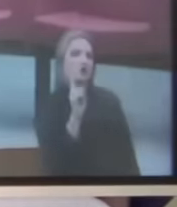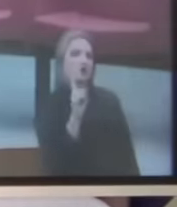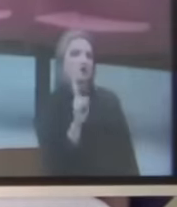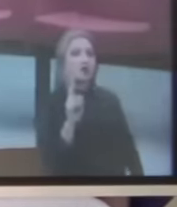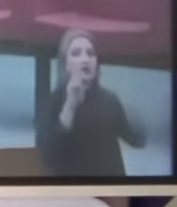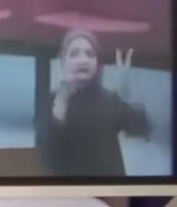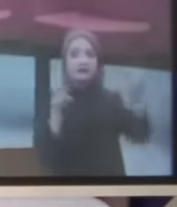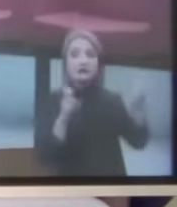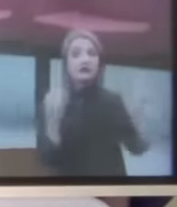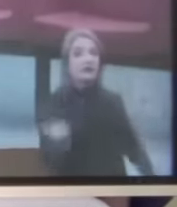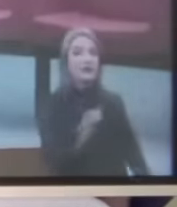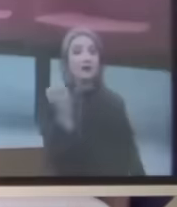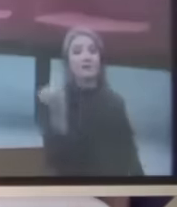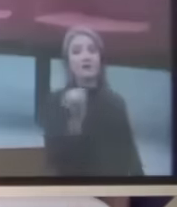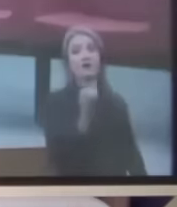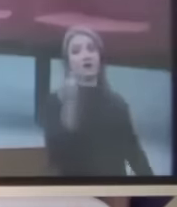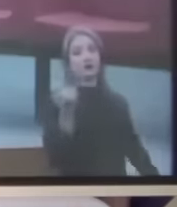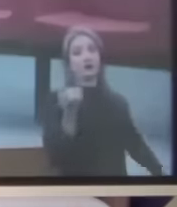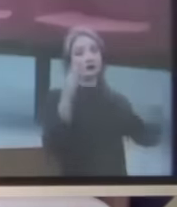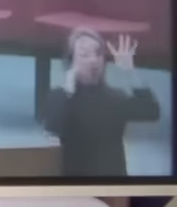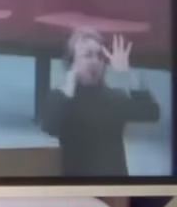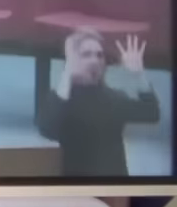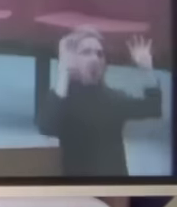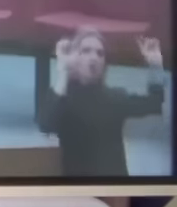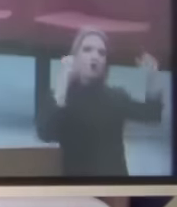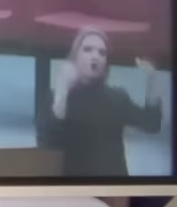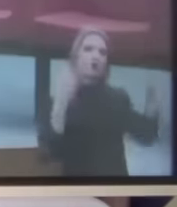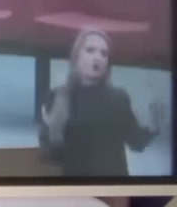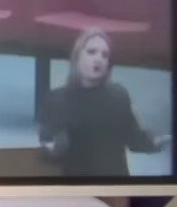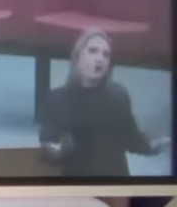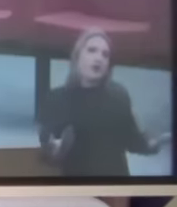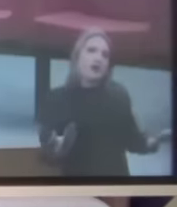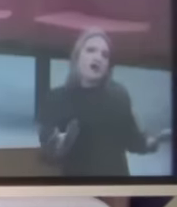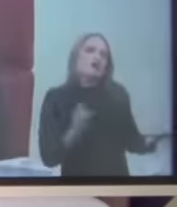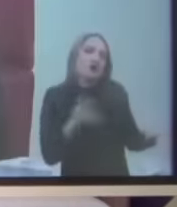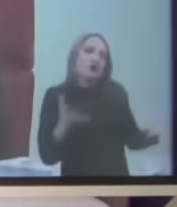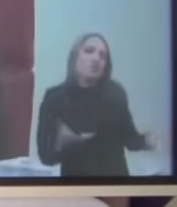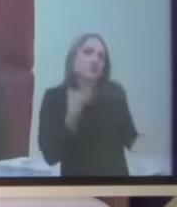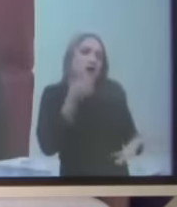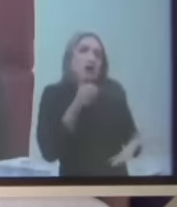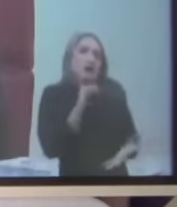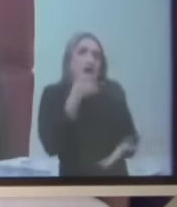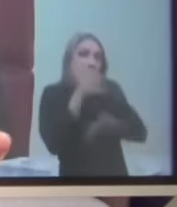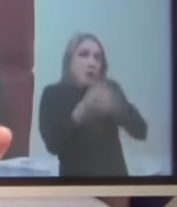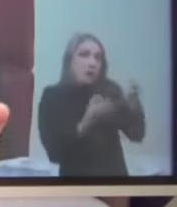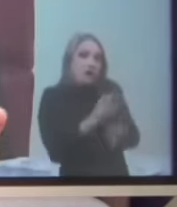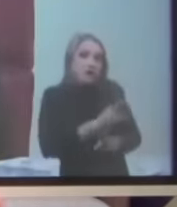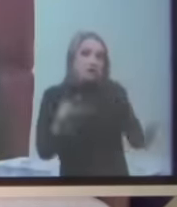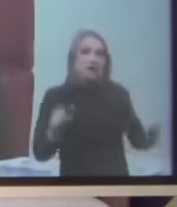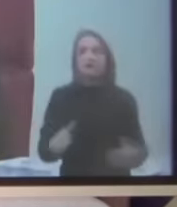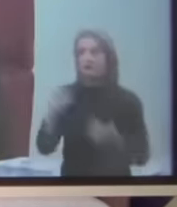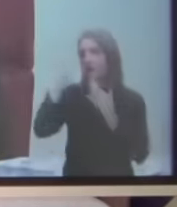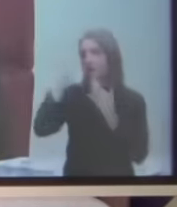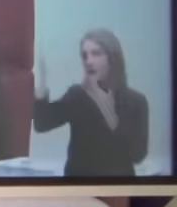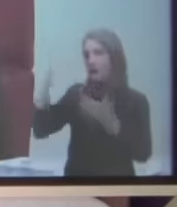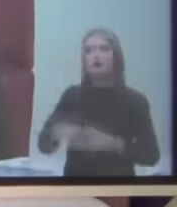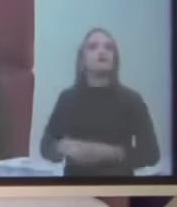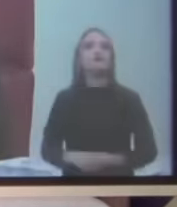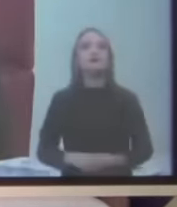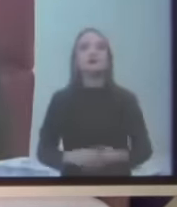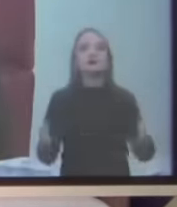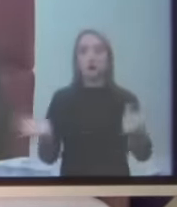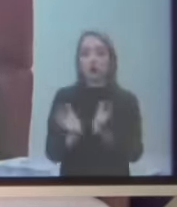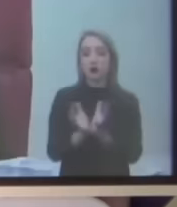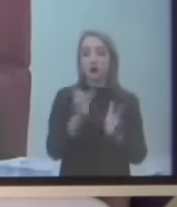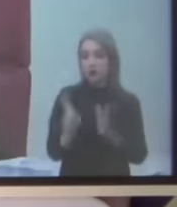maior relevância. O tribunal só se eleva ouvindo outras vozes. Exato. É isso. Obrigado. Então, ignorou. Olha só. A turma mantém